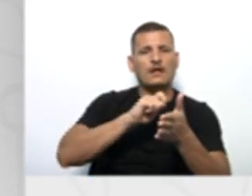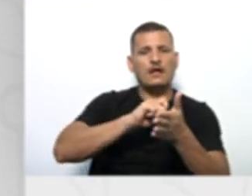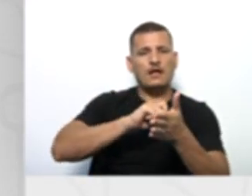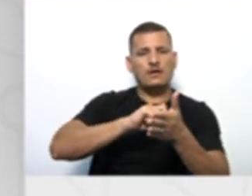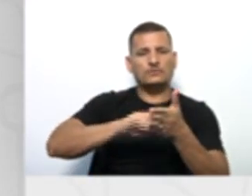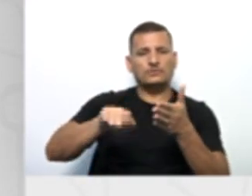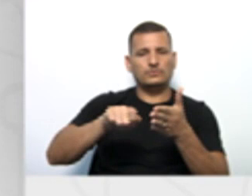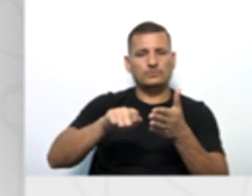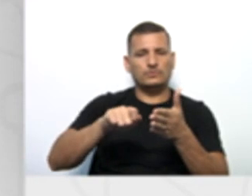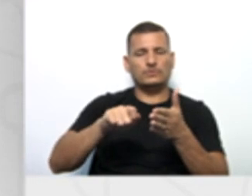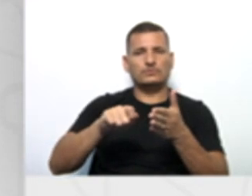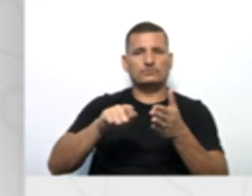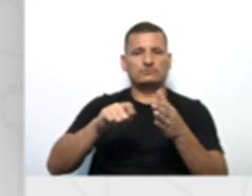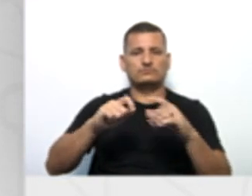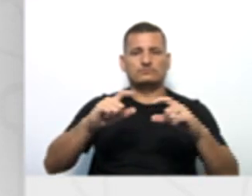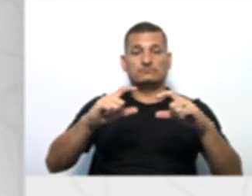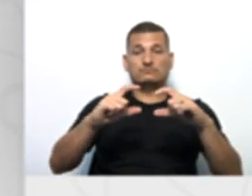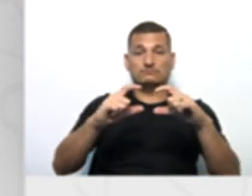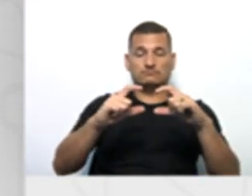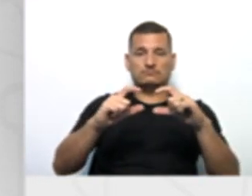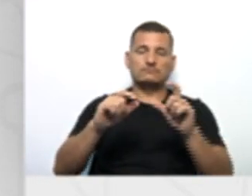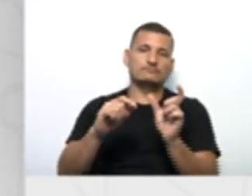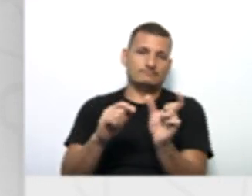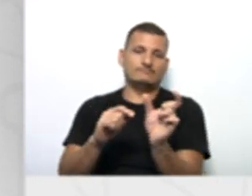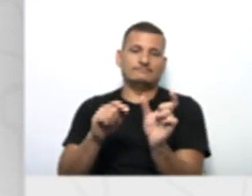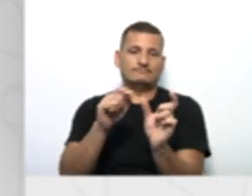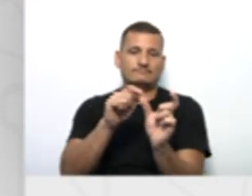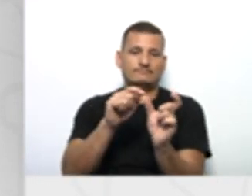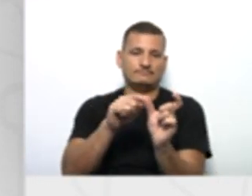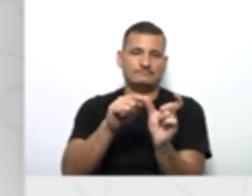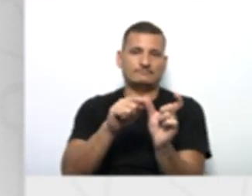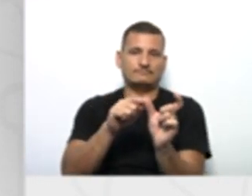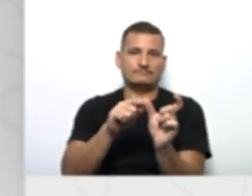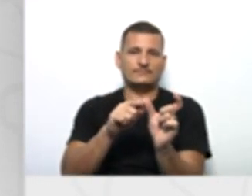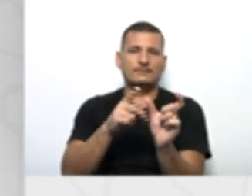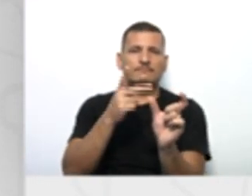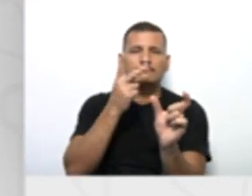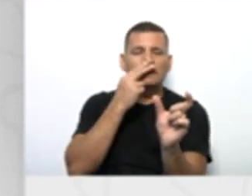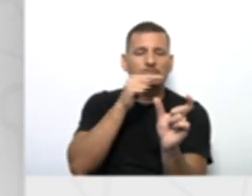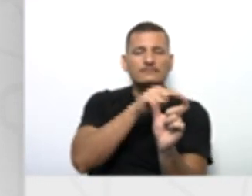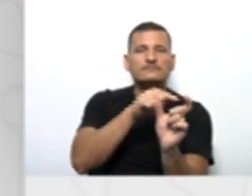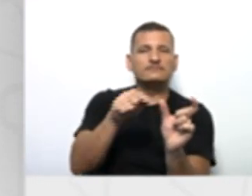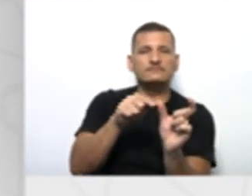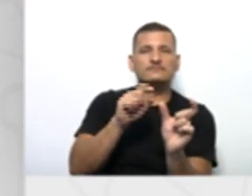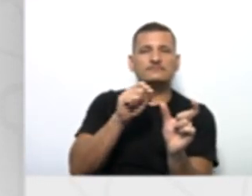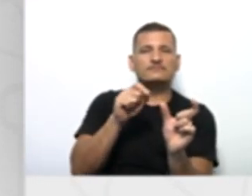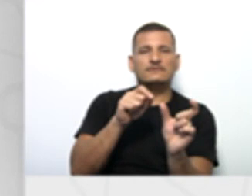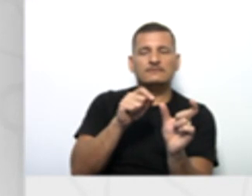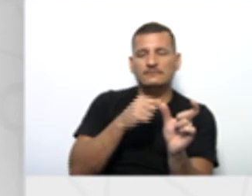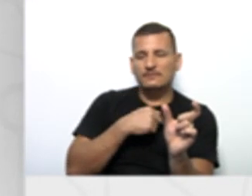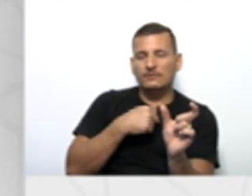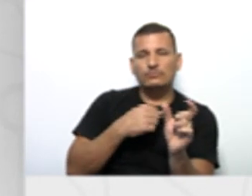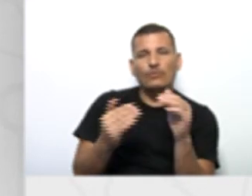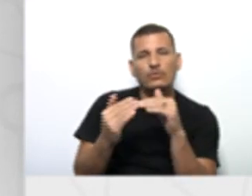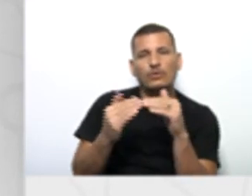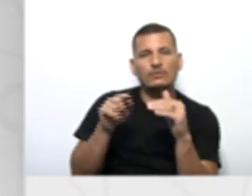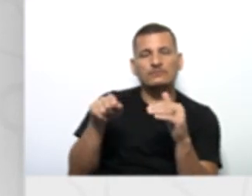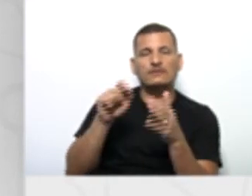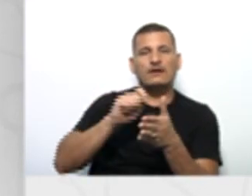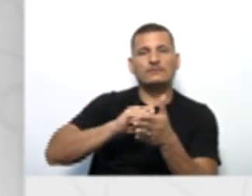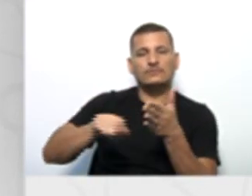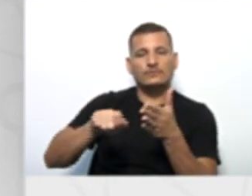do parênteses, eu estou conversando com ele, ó, de acordo com o Prodanov. Não parece que eu estou conversando com o autor? Nessa condição,